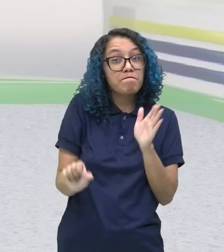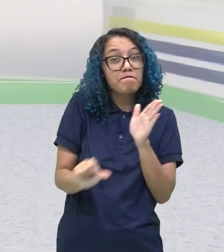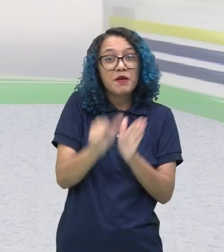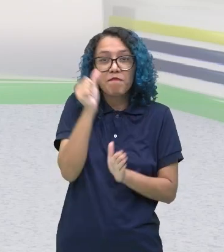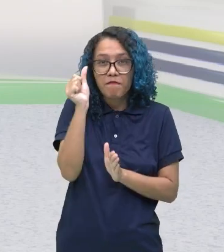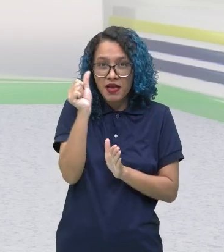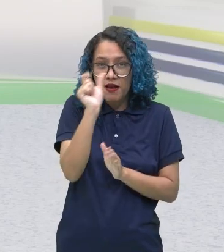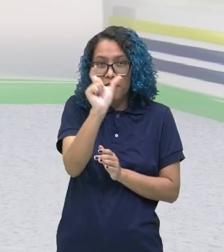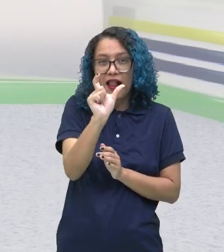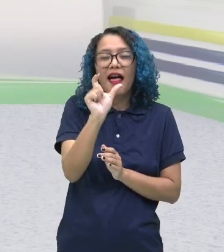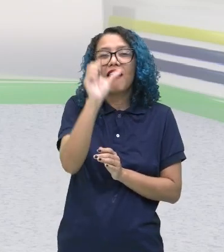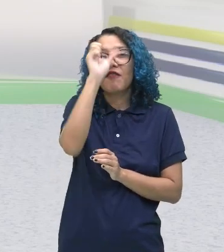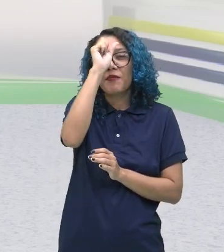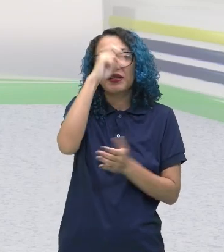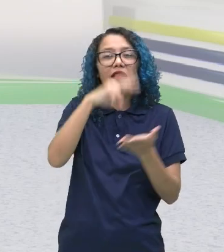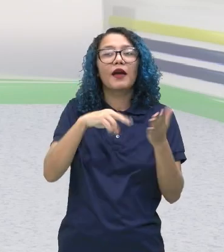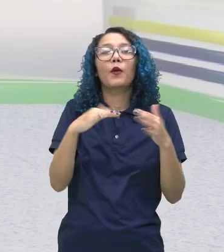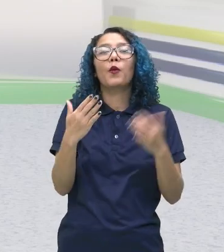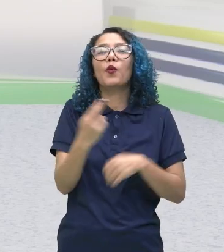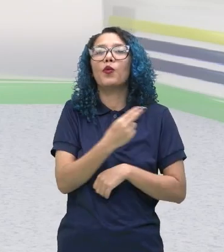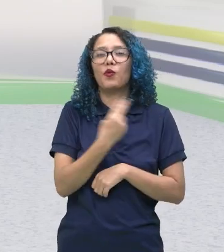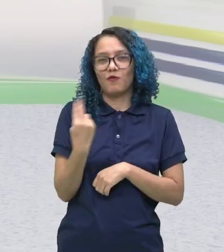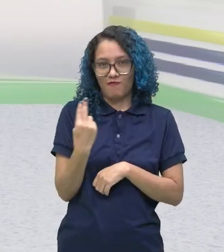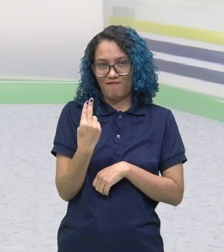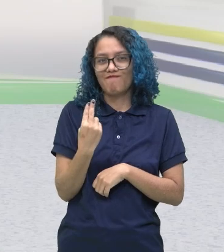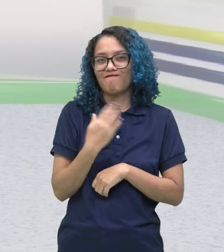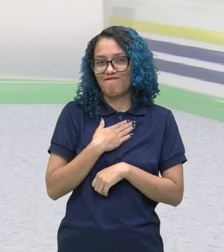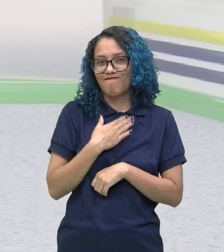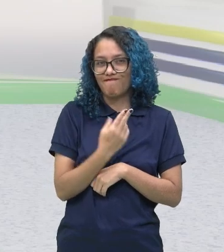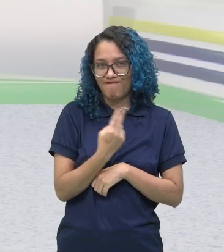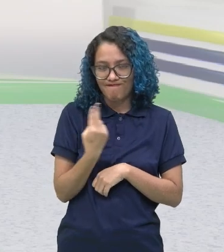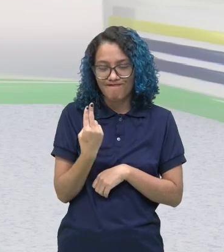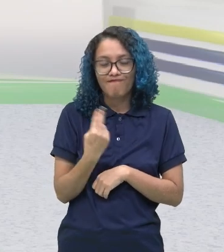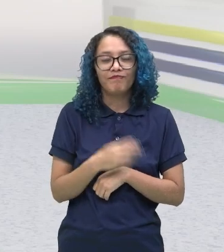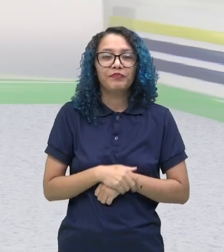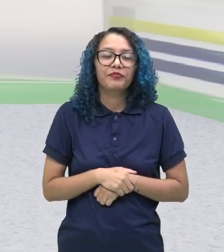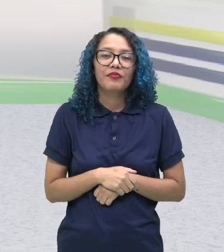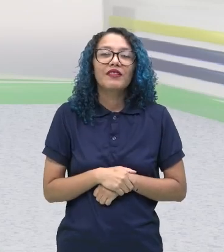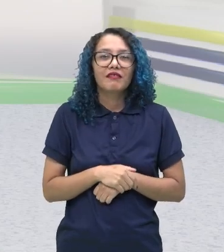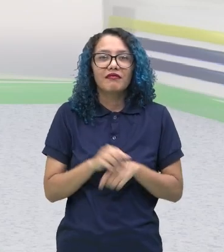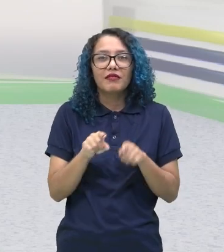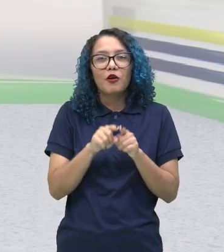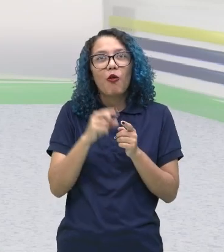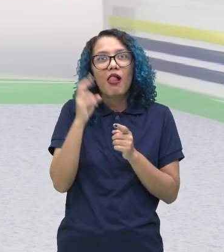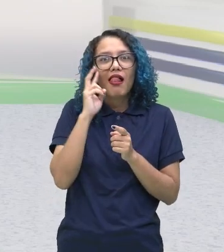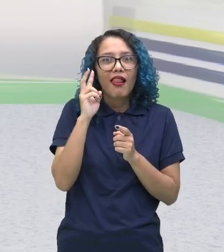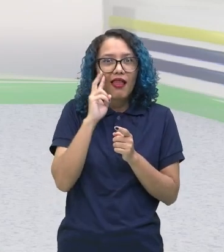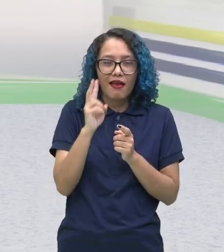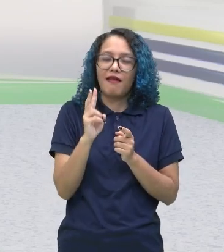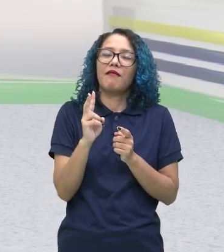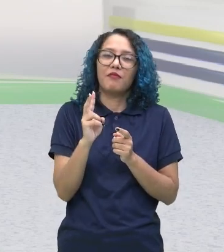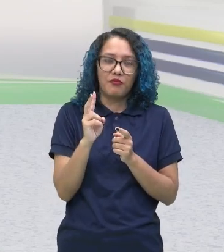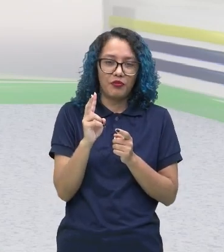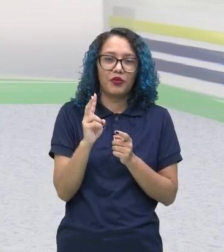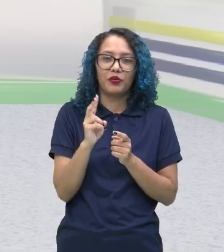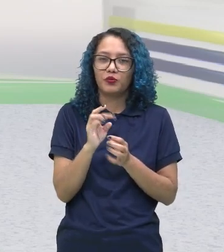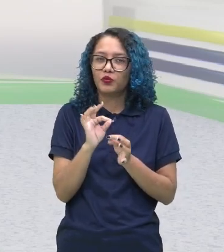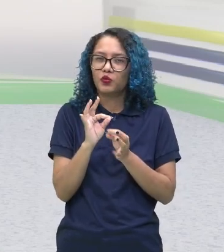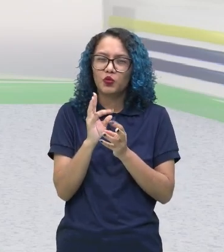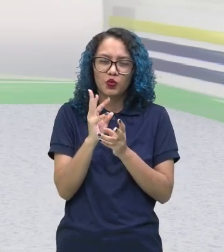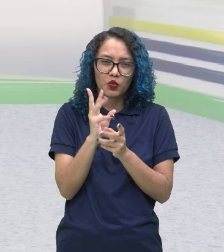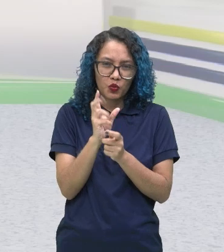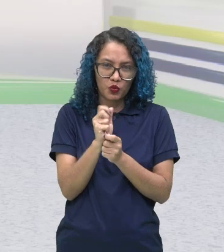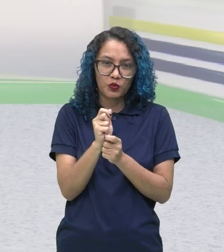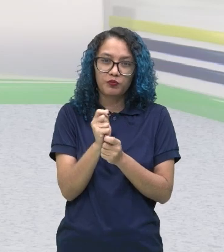meu nome. Isso ficou Olha! muito marcado na minha memória. Então, assim, isso tudo traz, essas Aham. memórias trazem, e a gente,